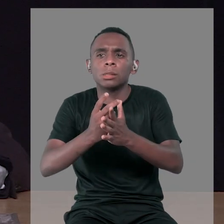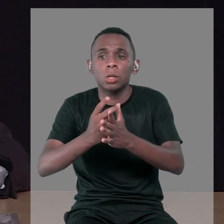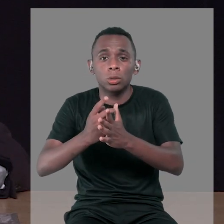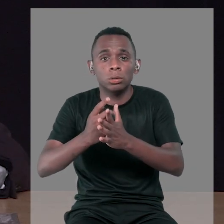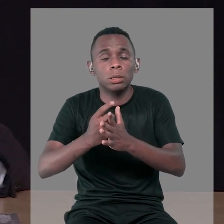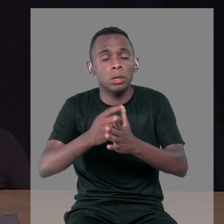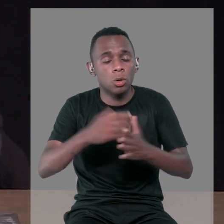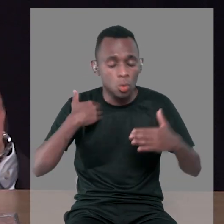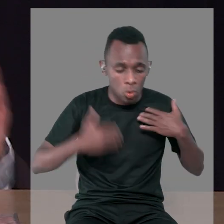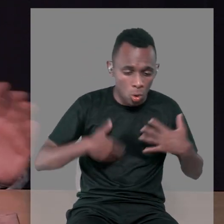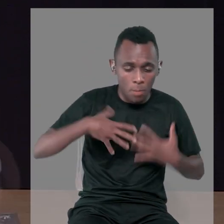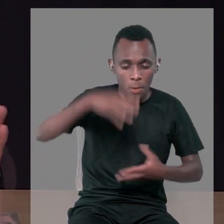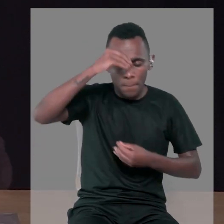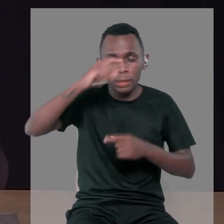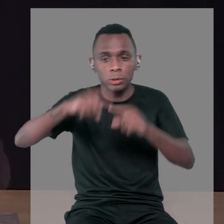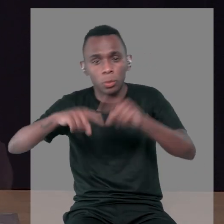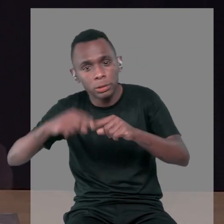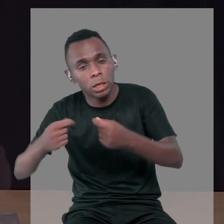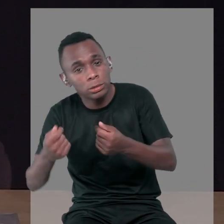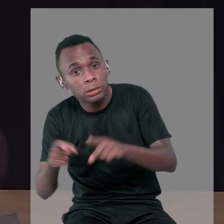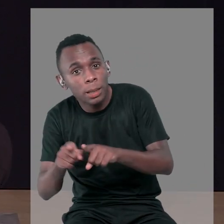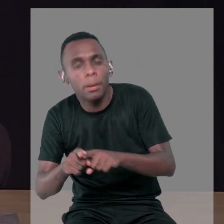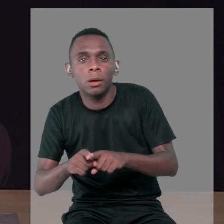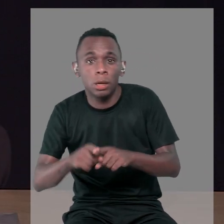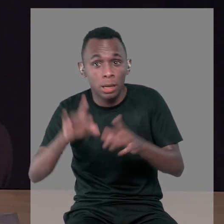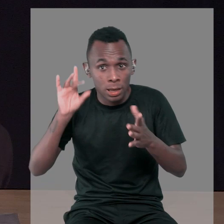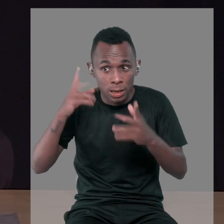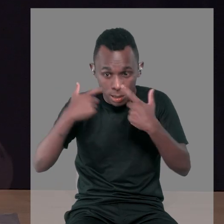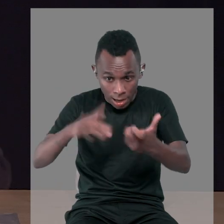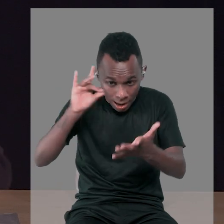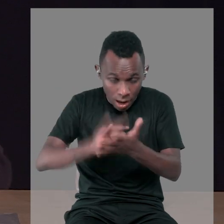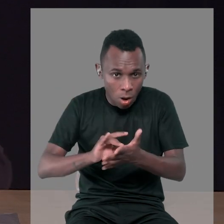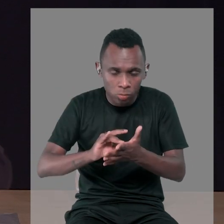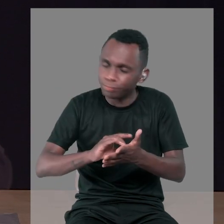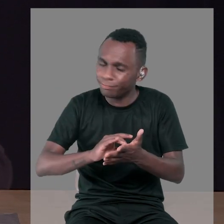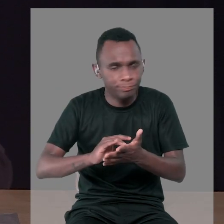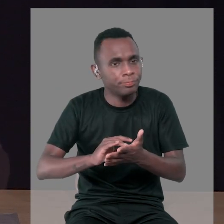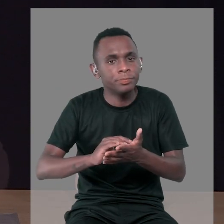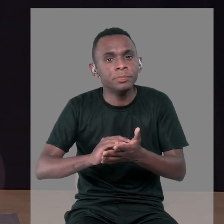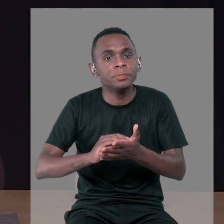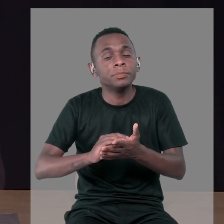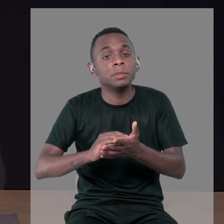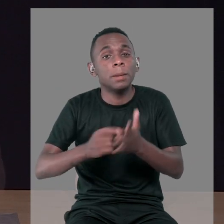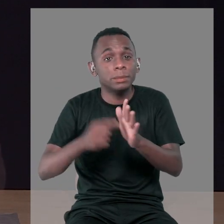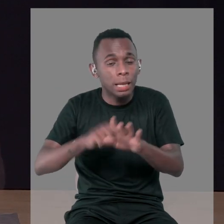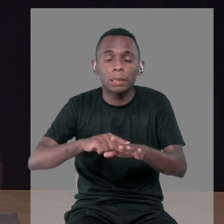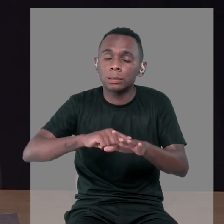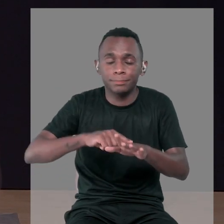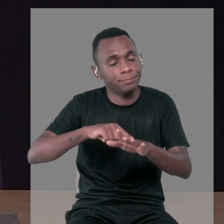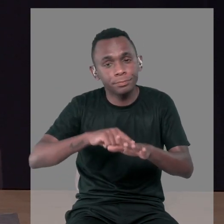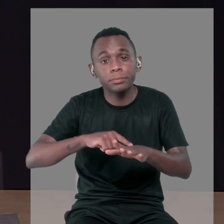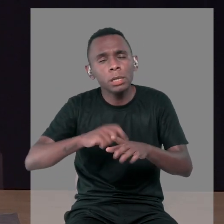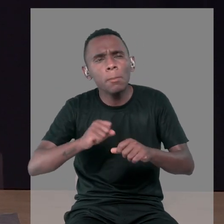bens. Não existe guerra real abstrata. Mas a gente pode pensar abstratamente e, muitas vezes,